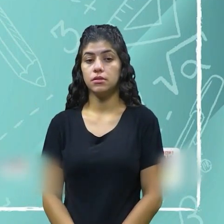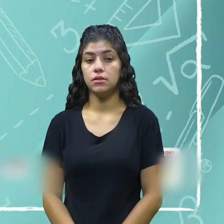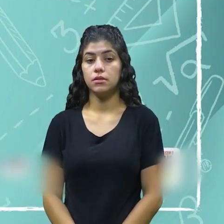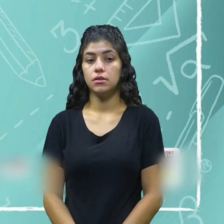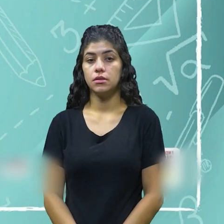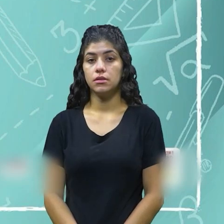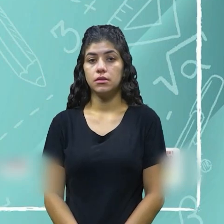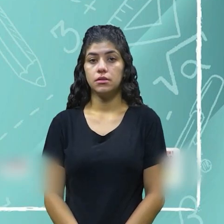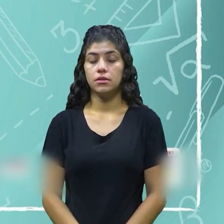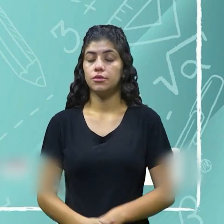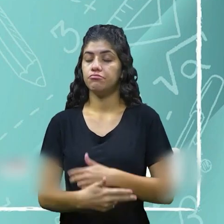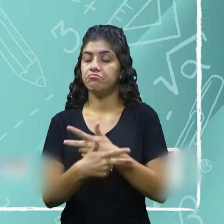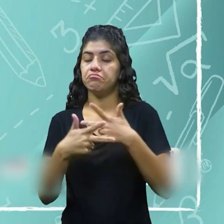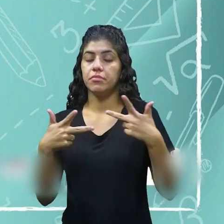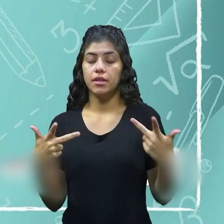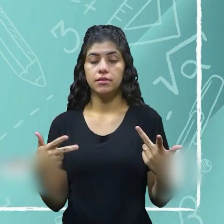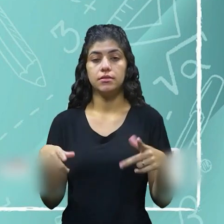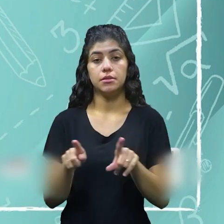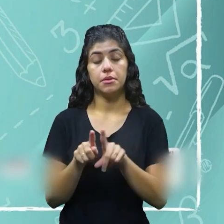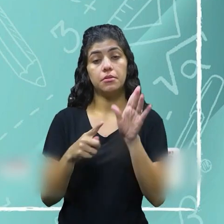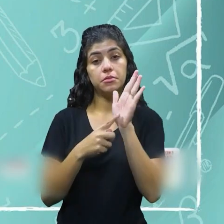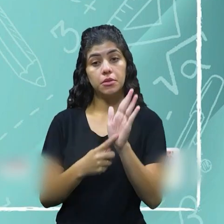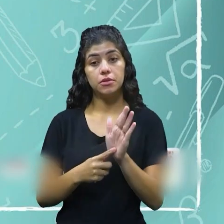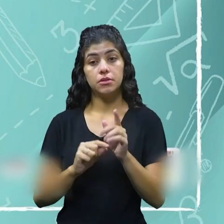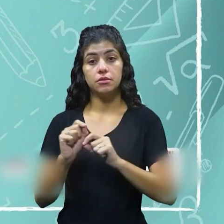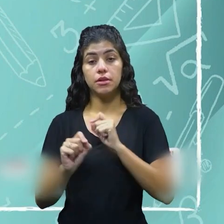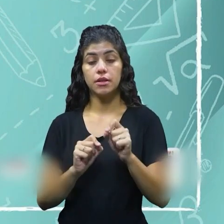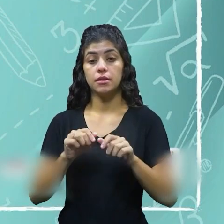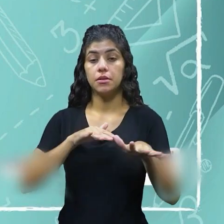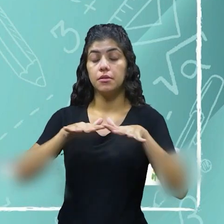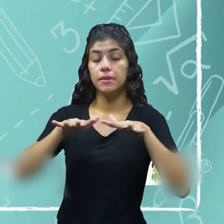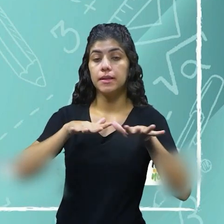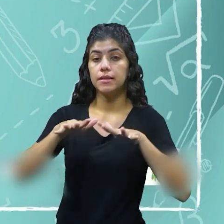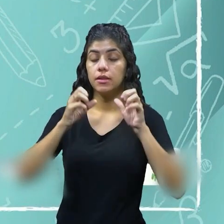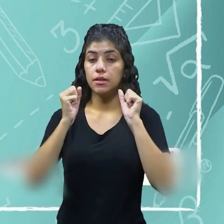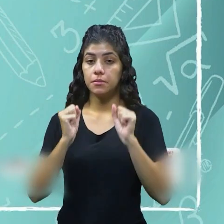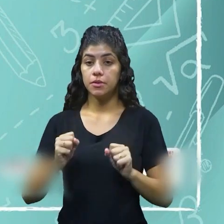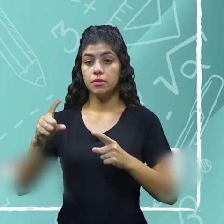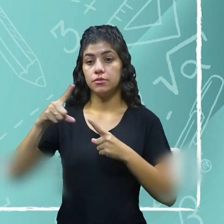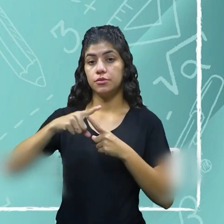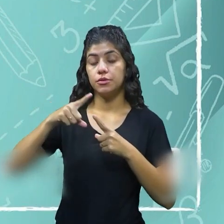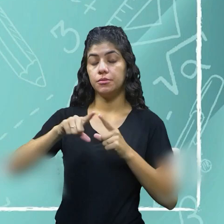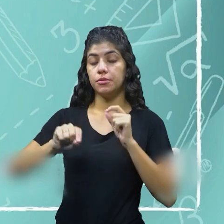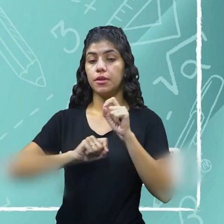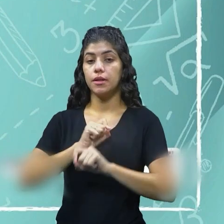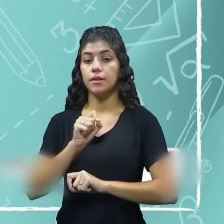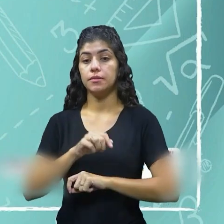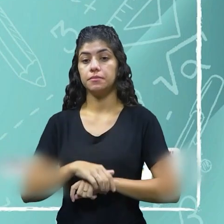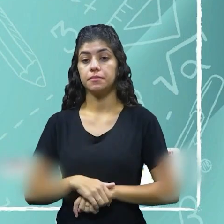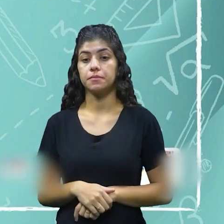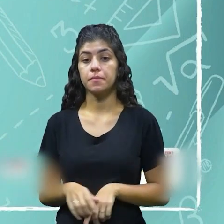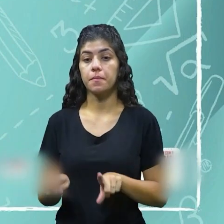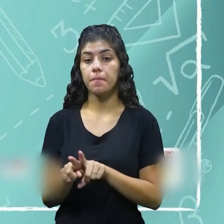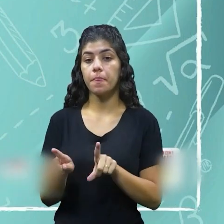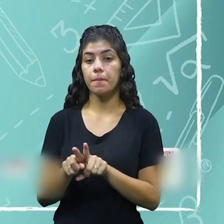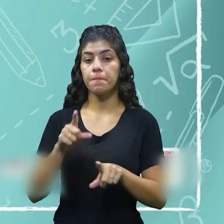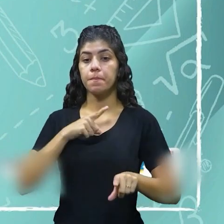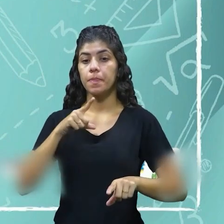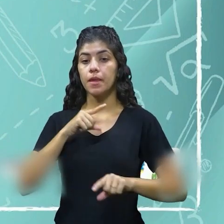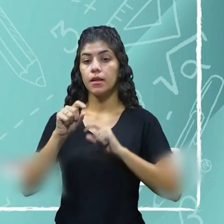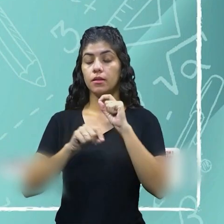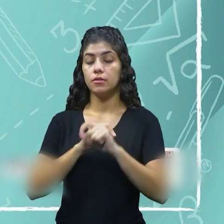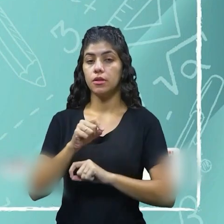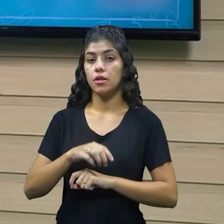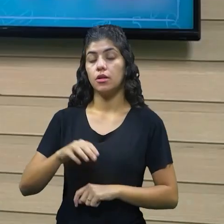sobre diversas formas. Então, essa movimentação ela pode ser do tipo mecânica. Então nós temos também a movimentação do